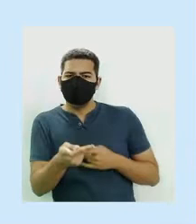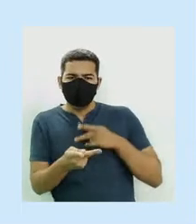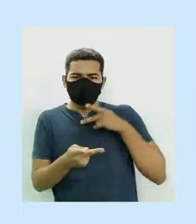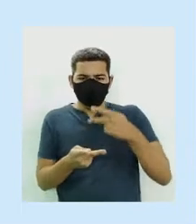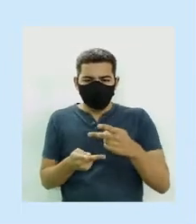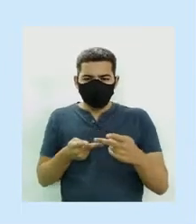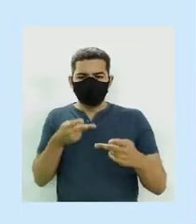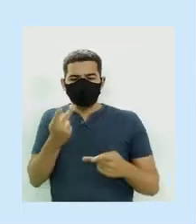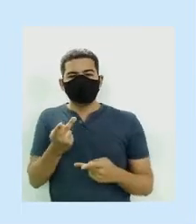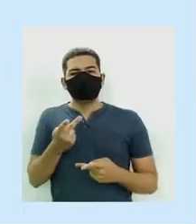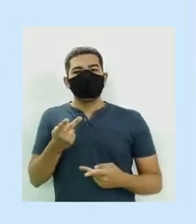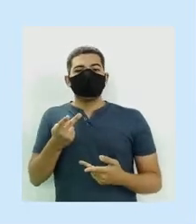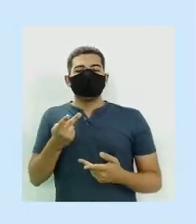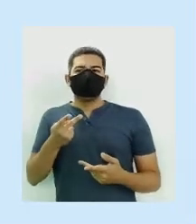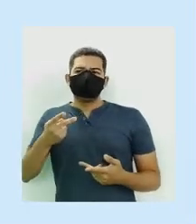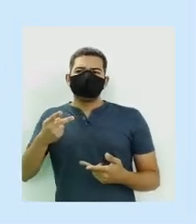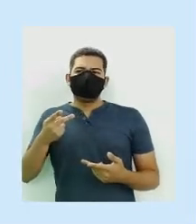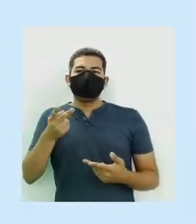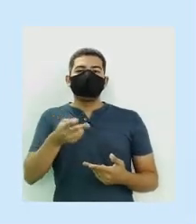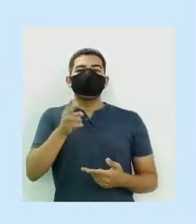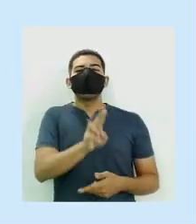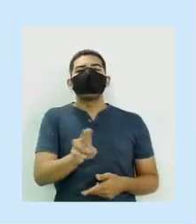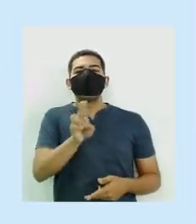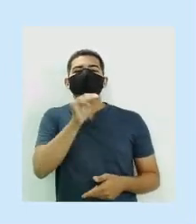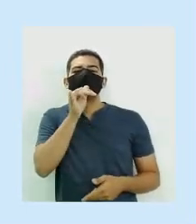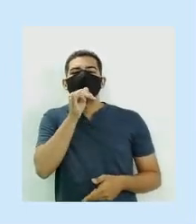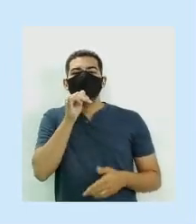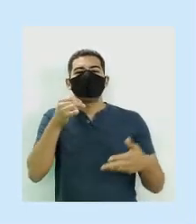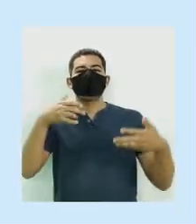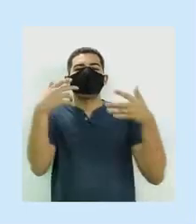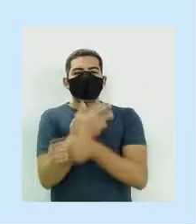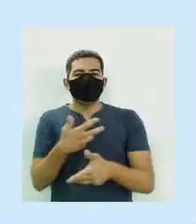a utilização, por exemplo, de